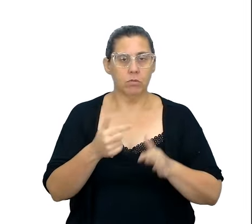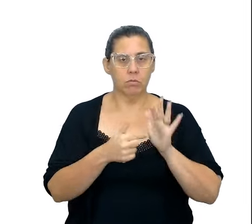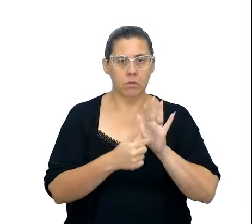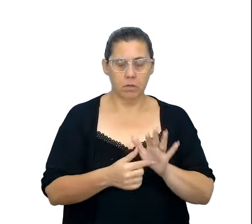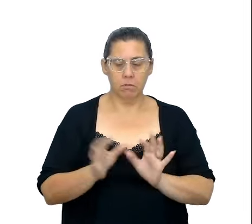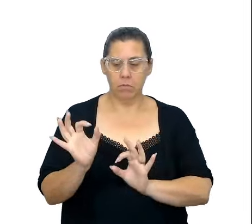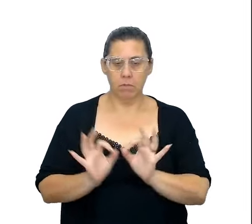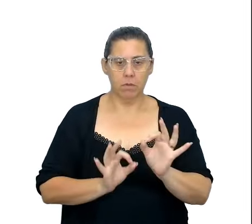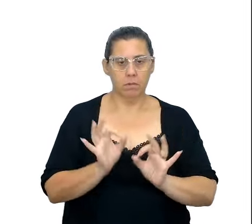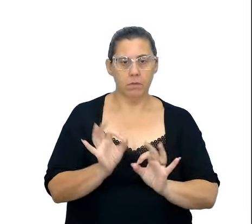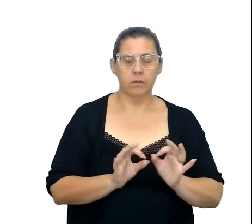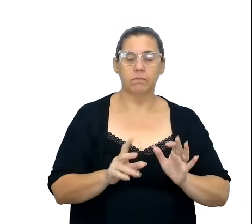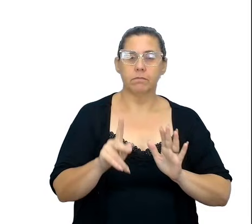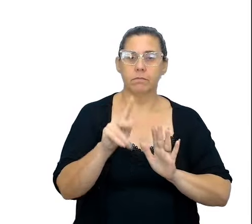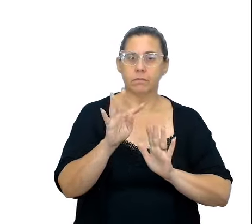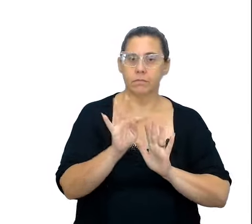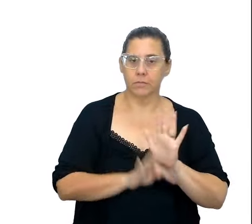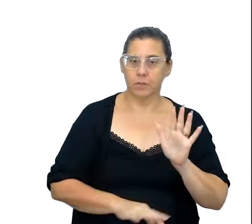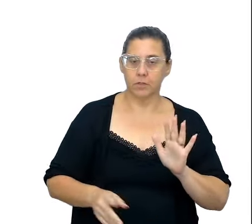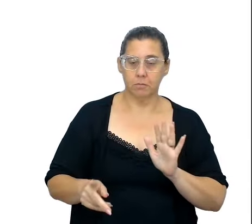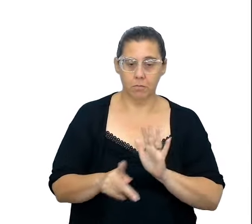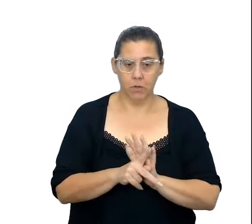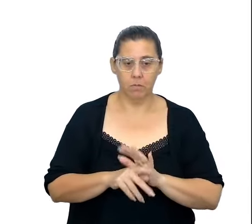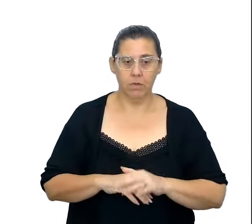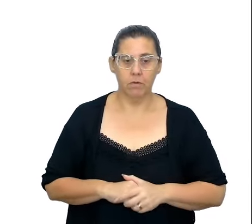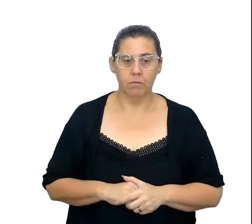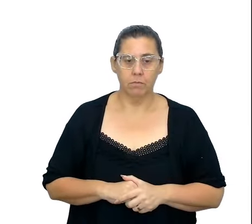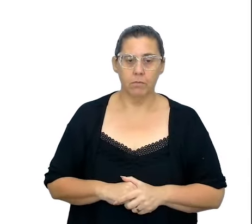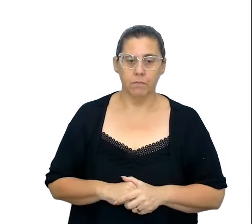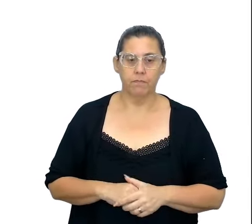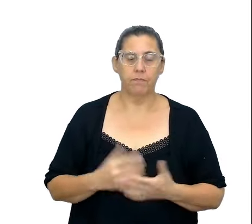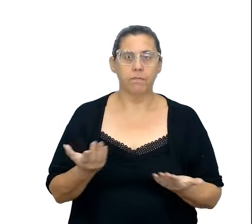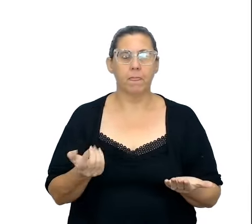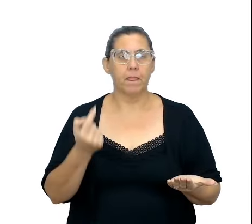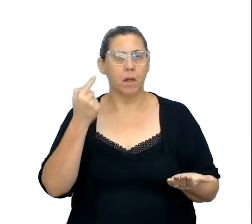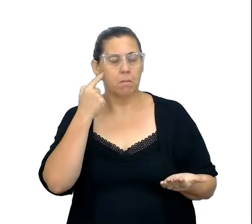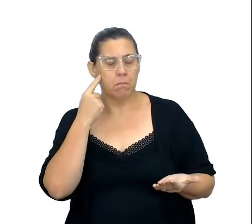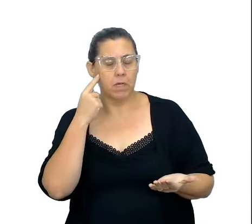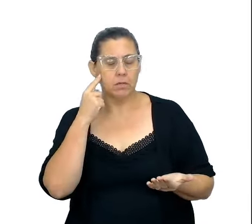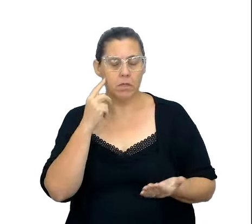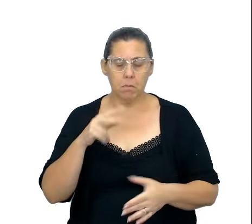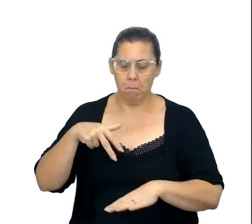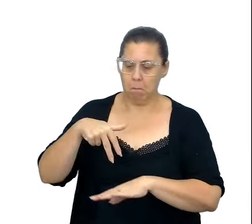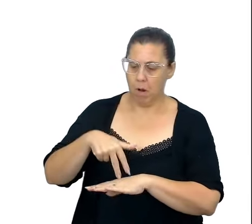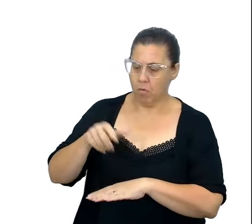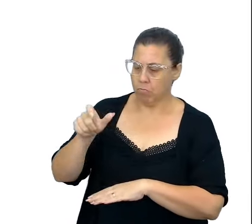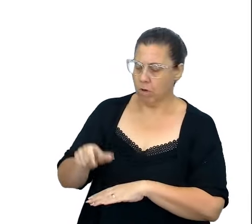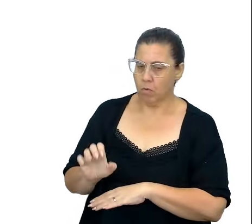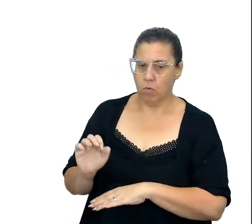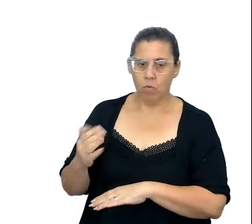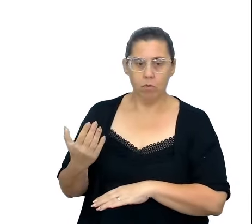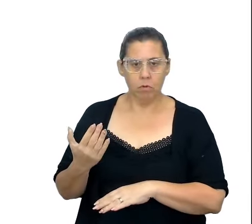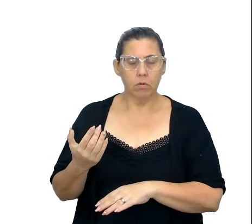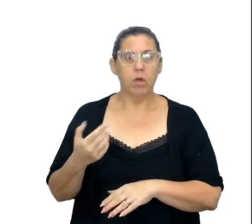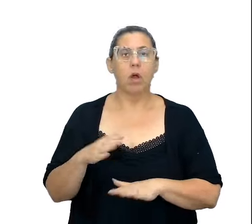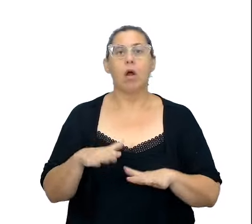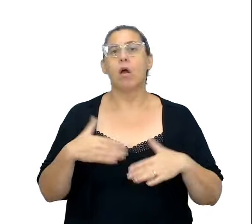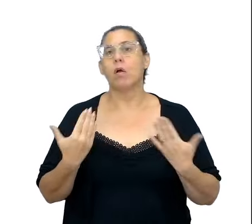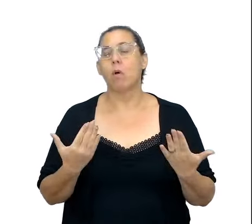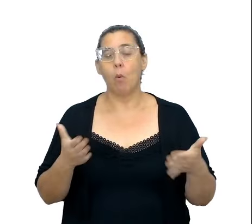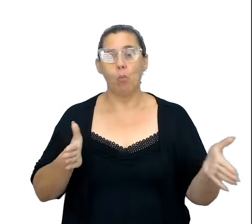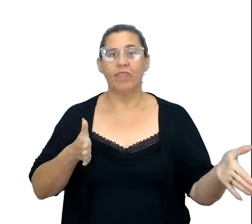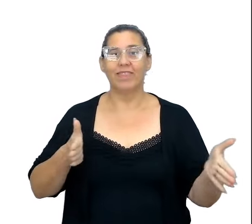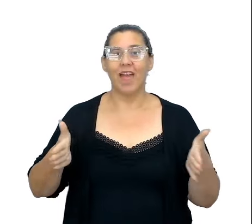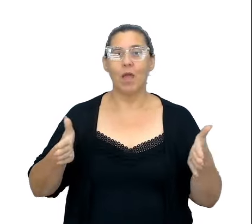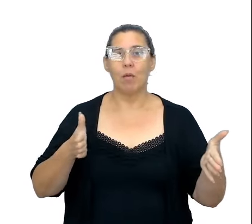para produzir a sua história, tá? Bom, pensando então nos personagens e no espaço onde irá acontecer, ele vai pensar então no